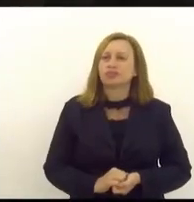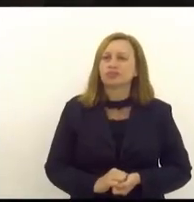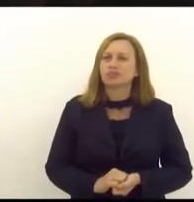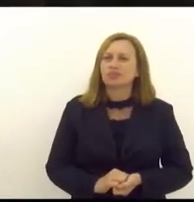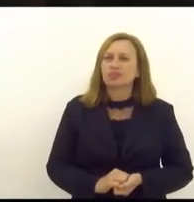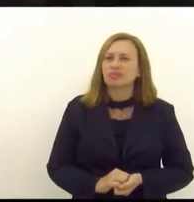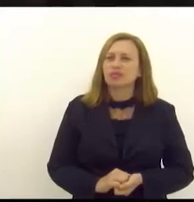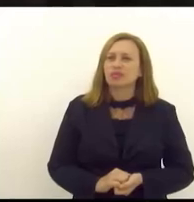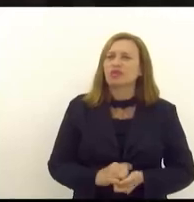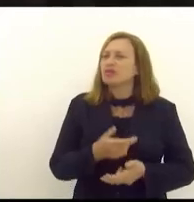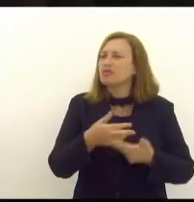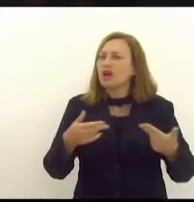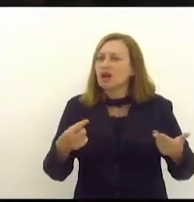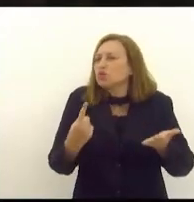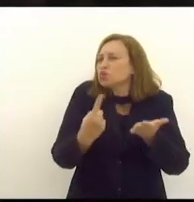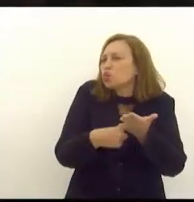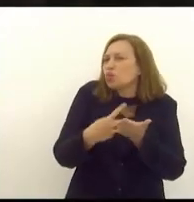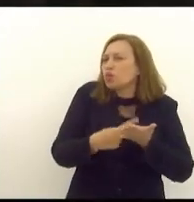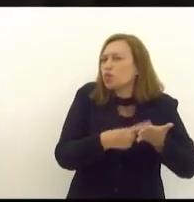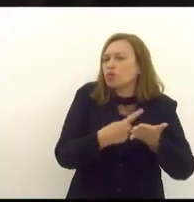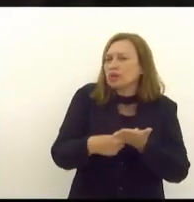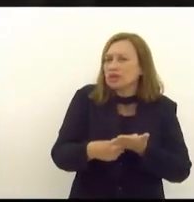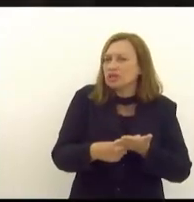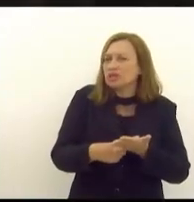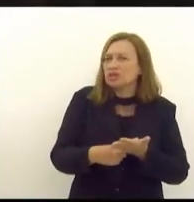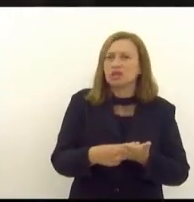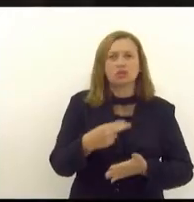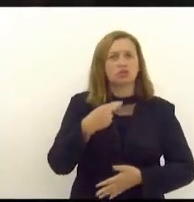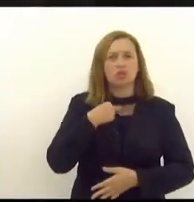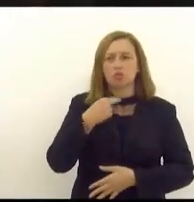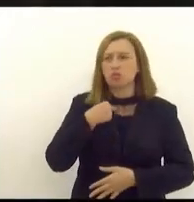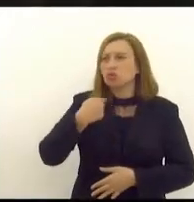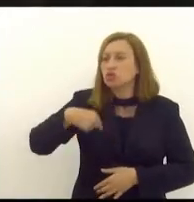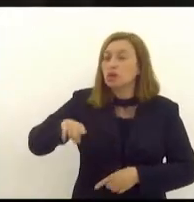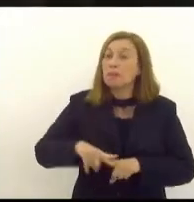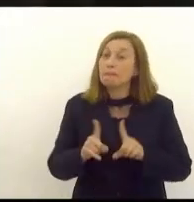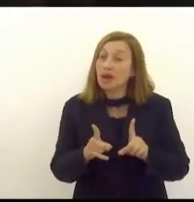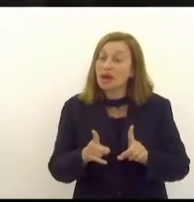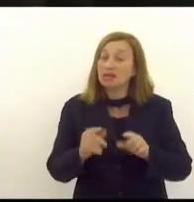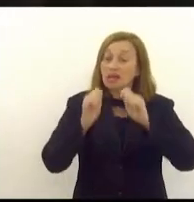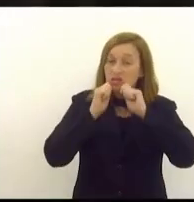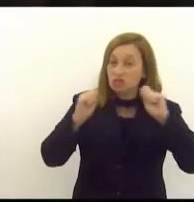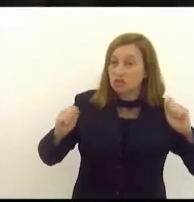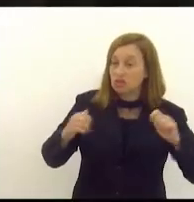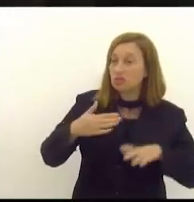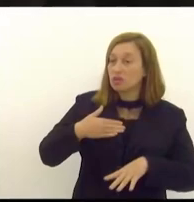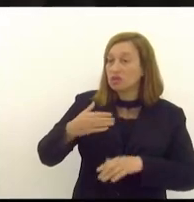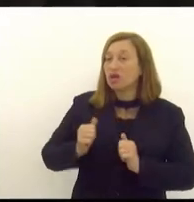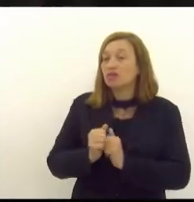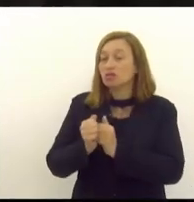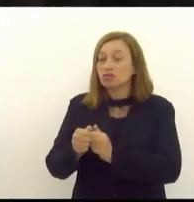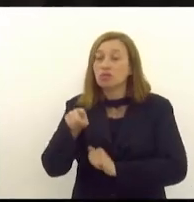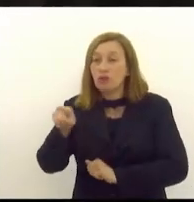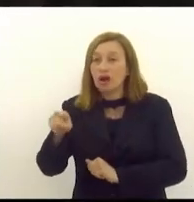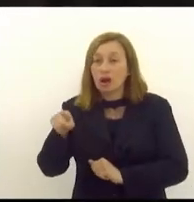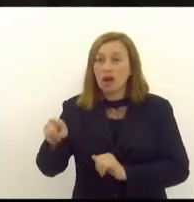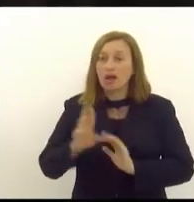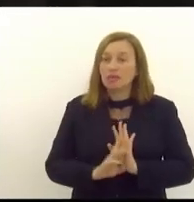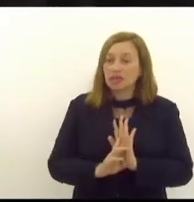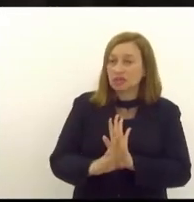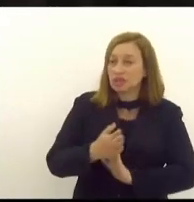anteriores compromissos agendados eu não pude me fazer presente mas a minha Assessoria estava lá me Representando